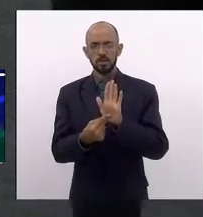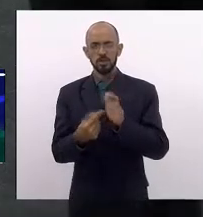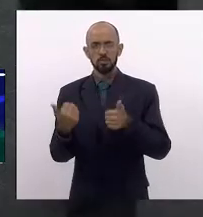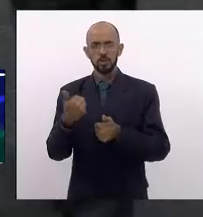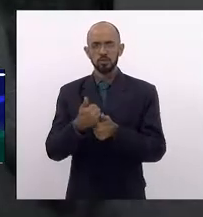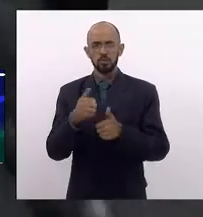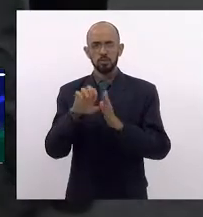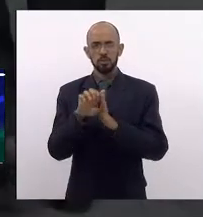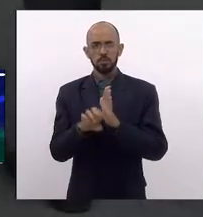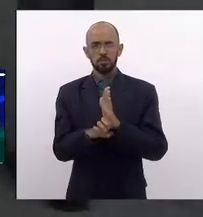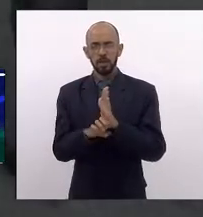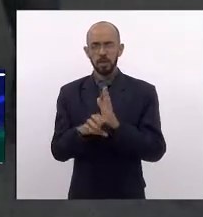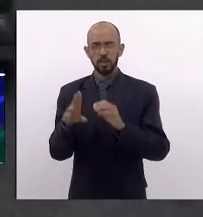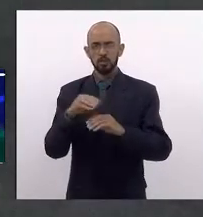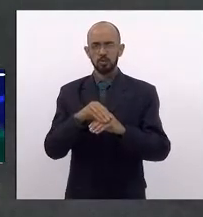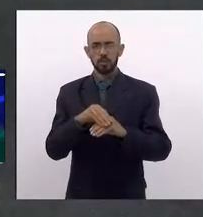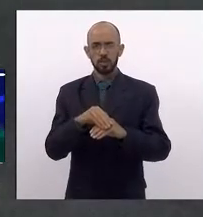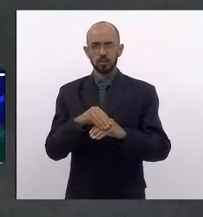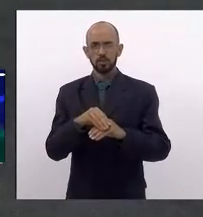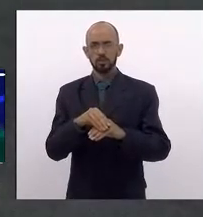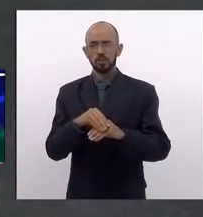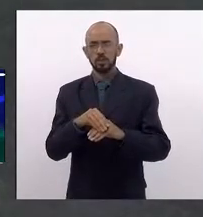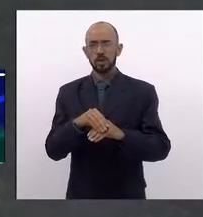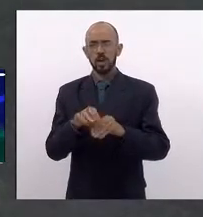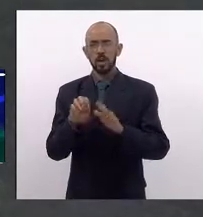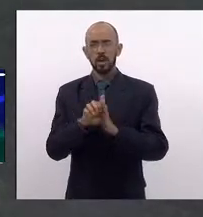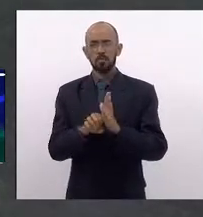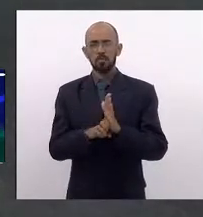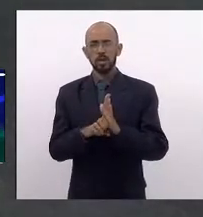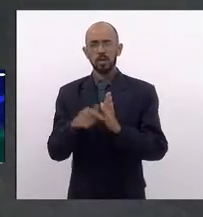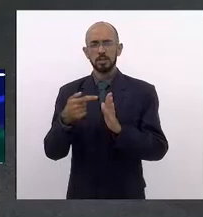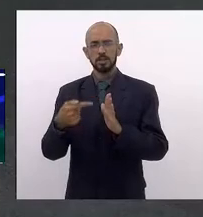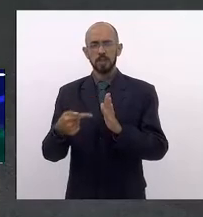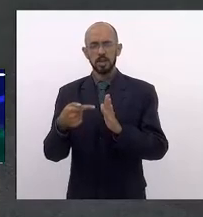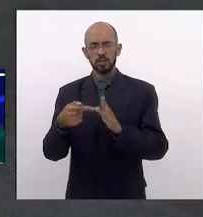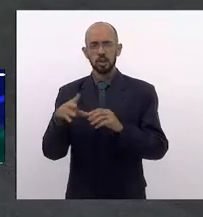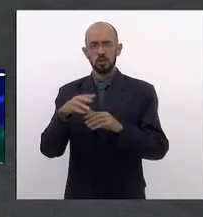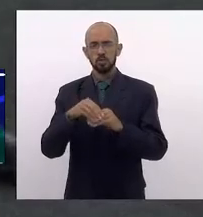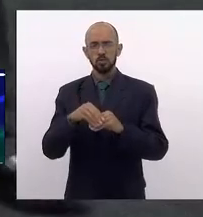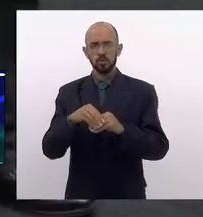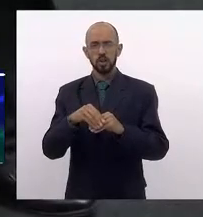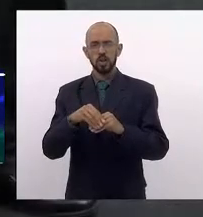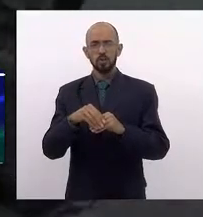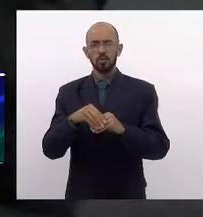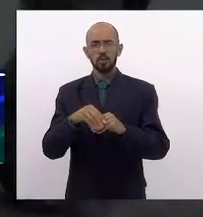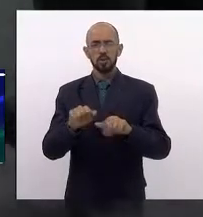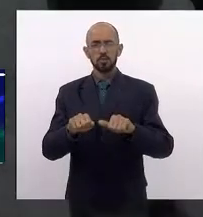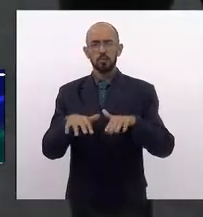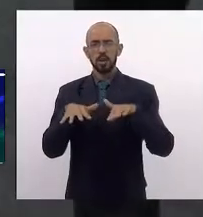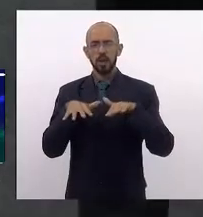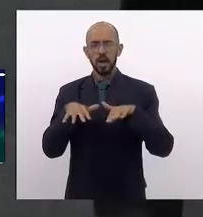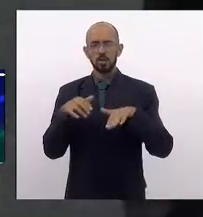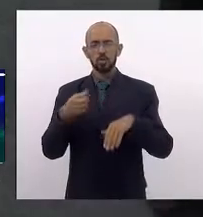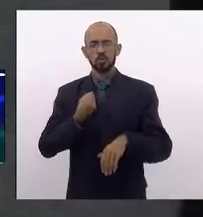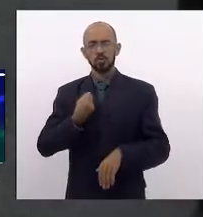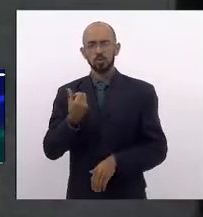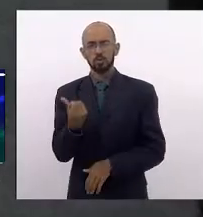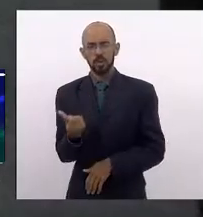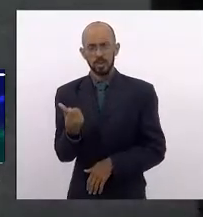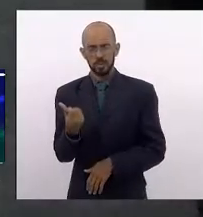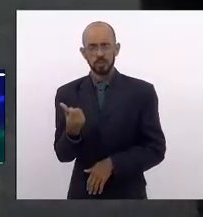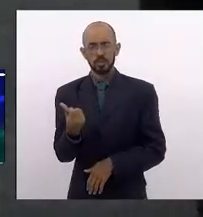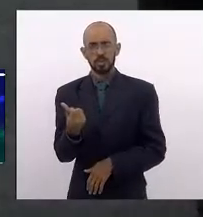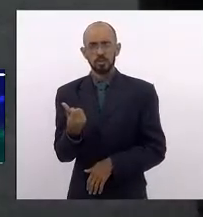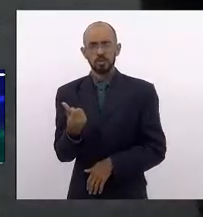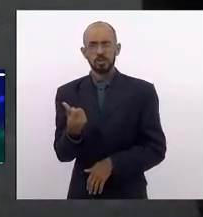sub Mendo aglutinativa a emenda as 7 aglutinando pede plenário nº 6 que